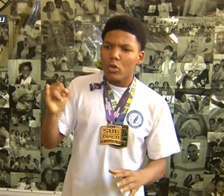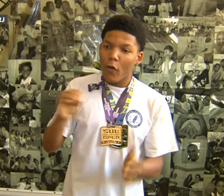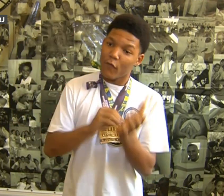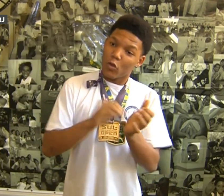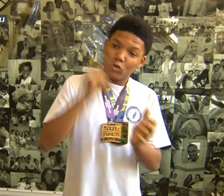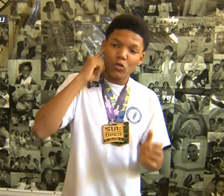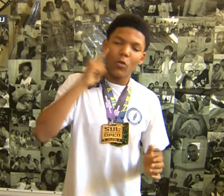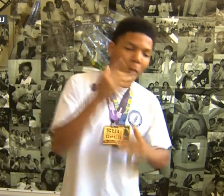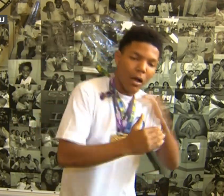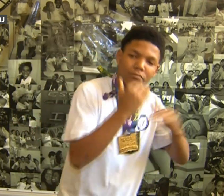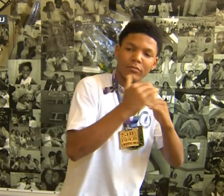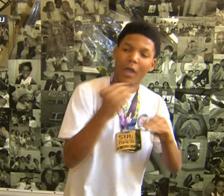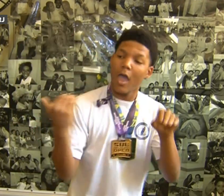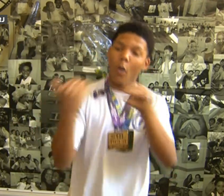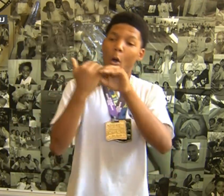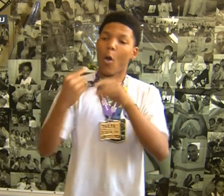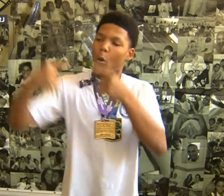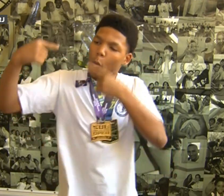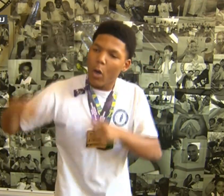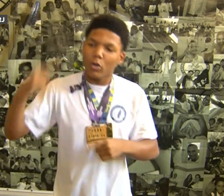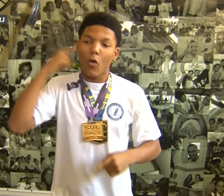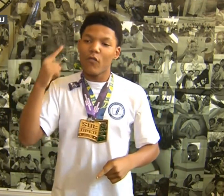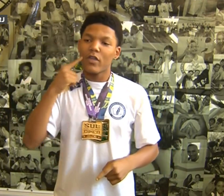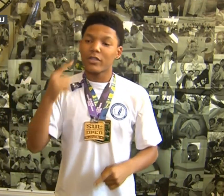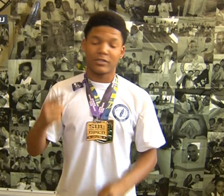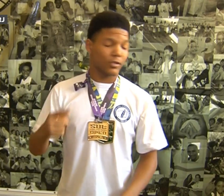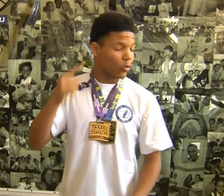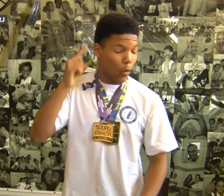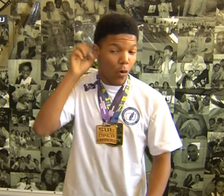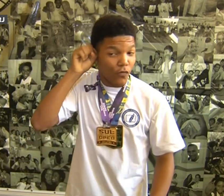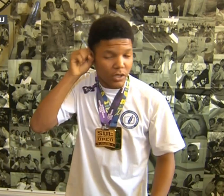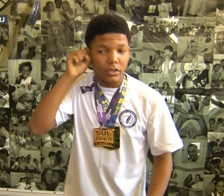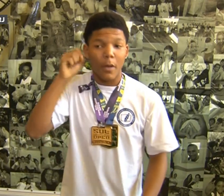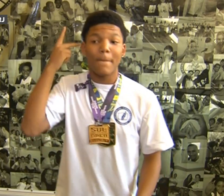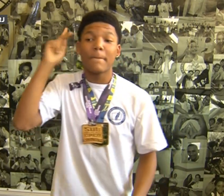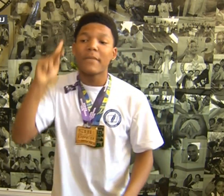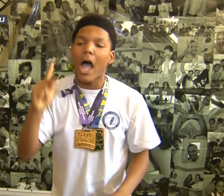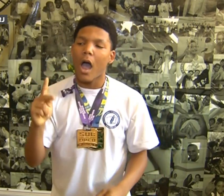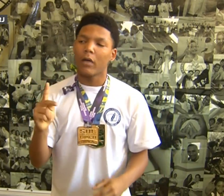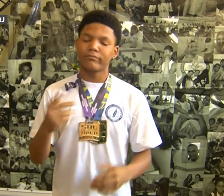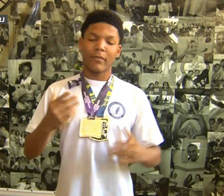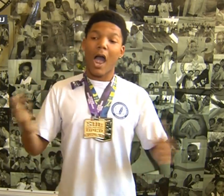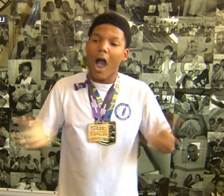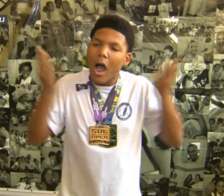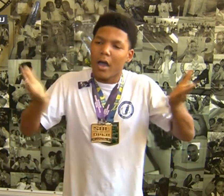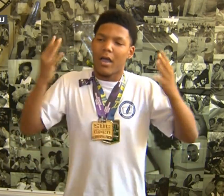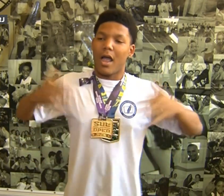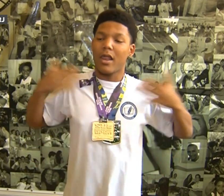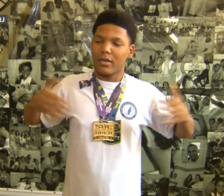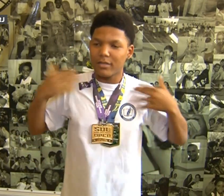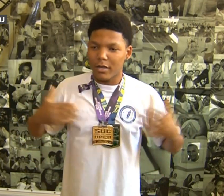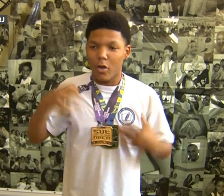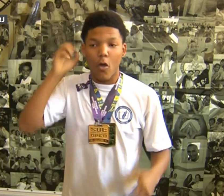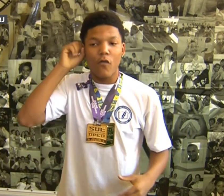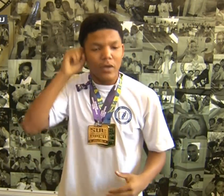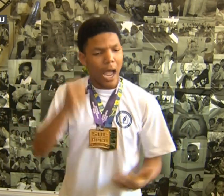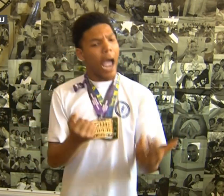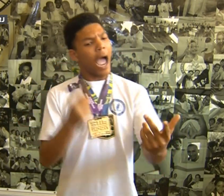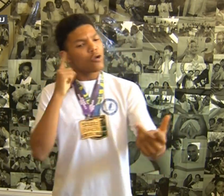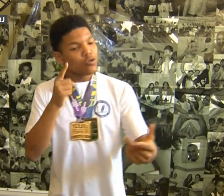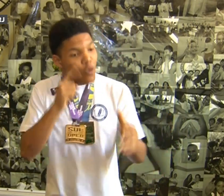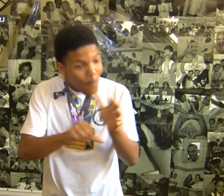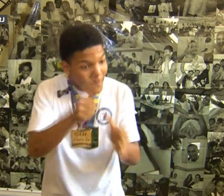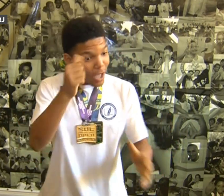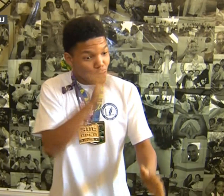ouvintes aí fazem jiu-jitsu, conseguem se desenvolver. E eu quero mostrar que eu também posso. Tal qual os ouvintes terem o mesmo acesso,